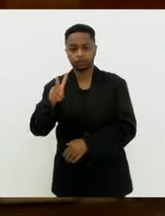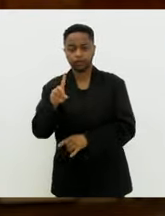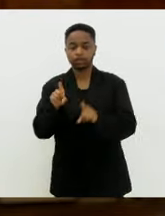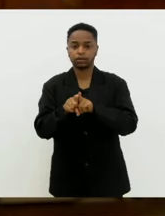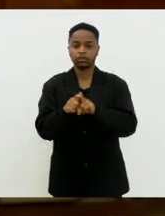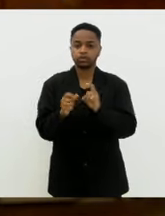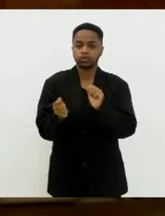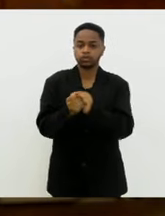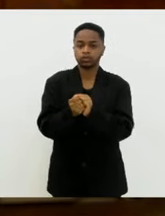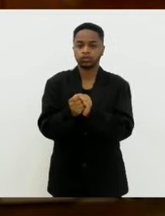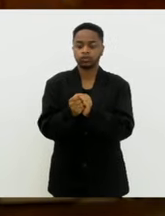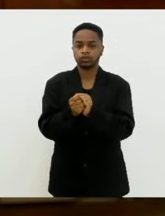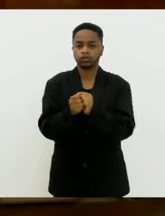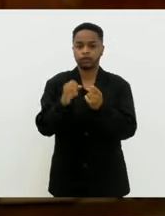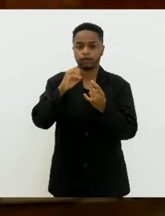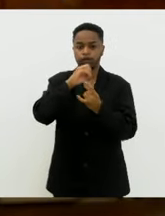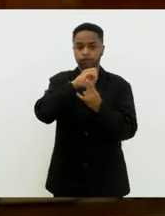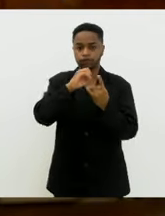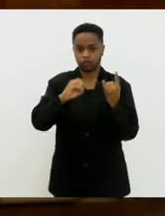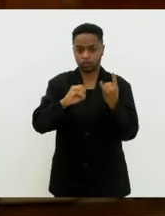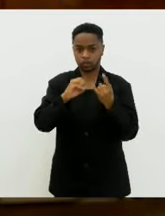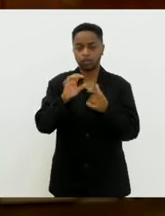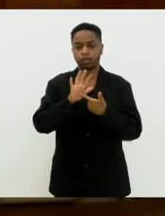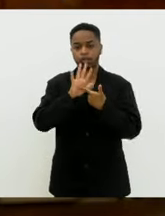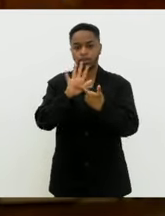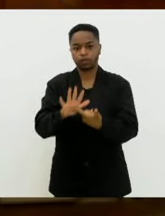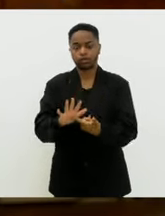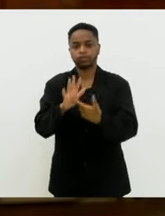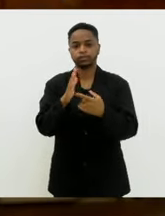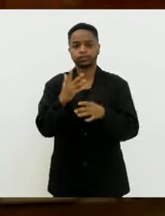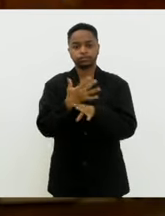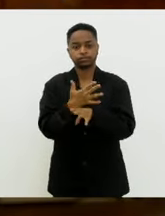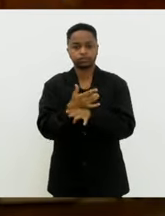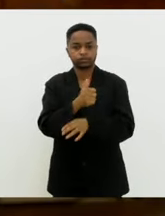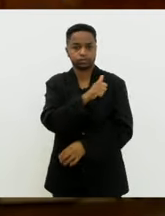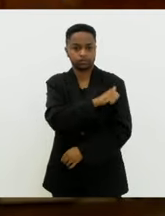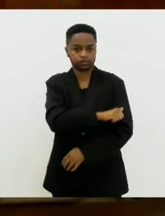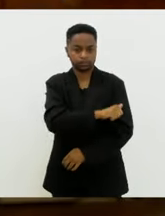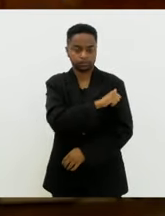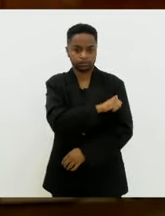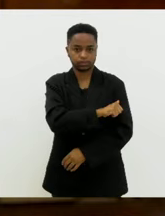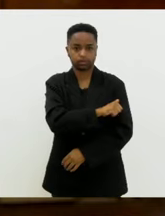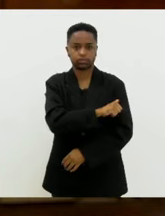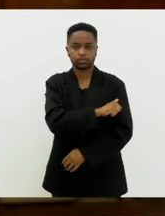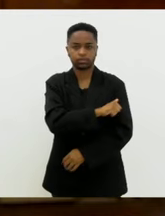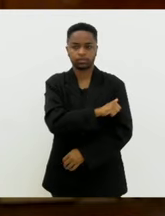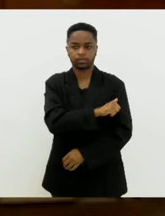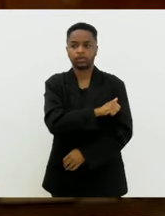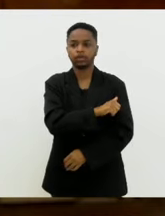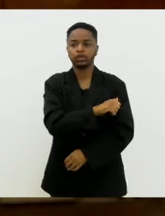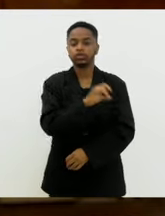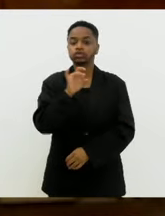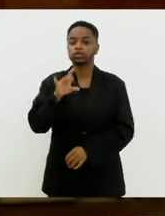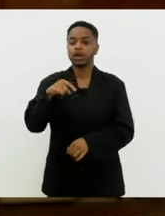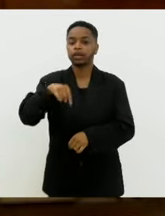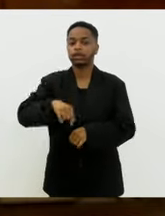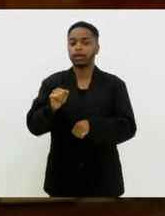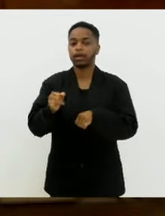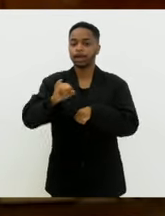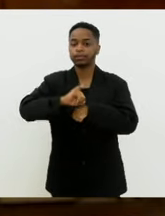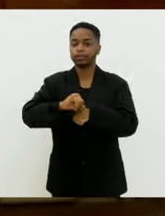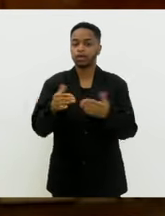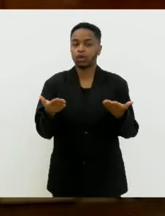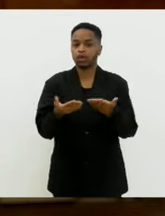com a Fiocruz, que demonstra que o município do Rio de Janeiro, só a capital, nesse início